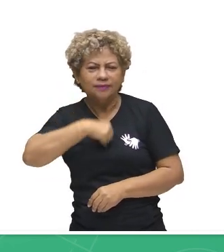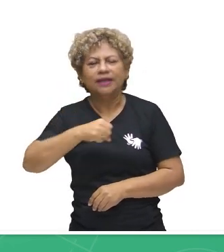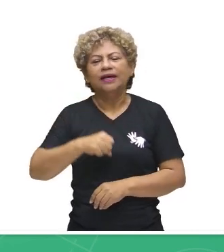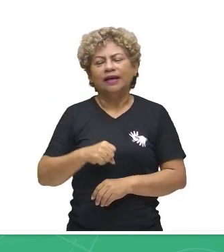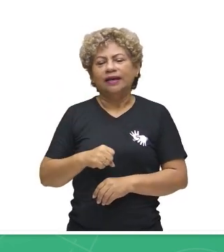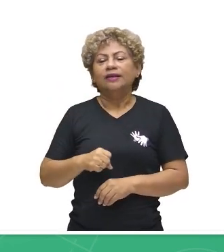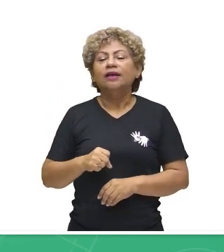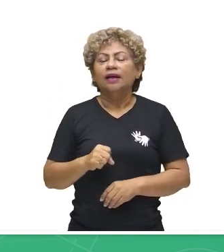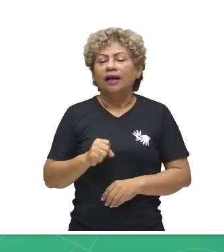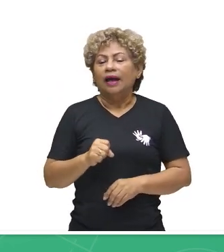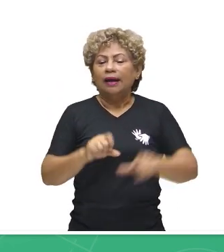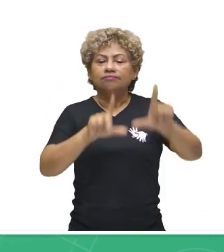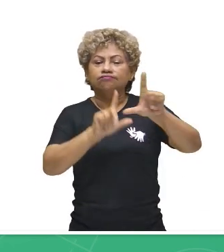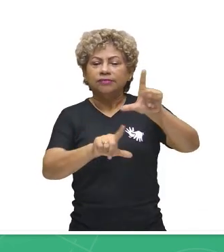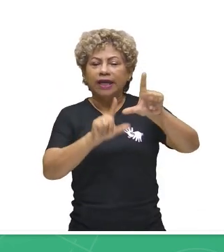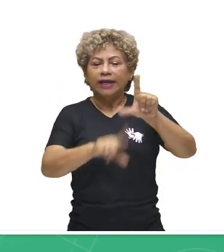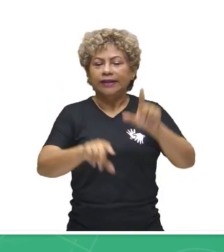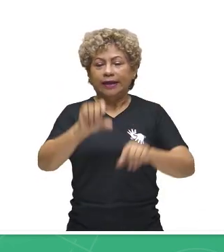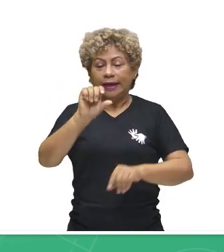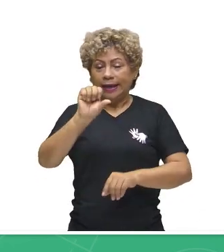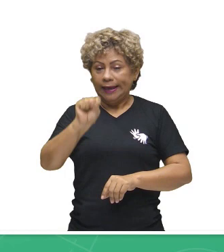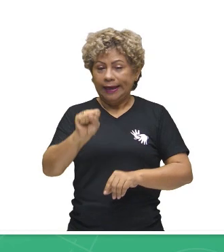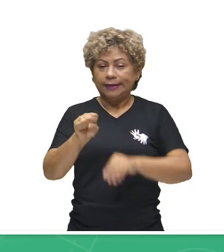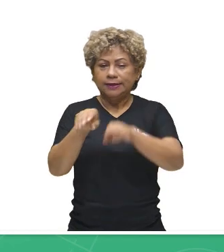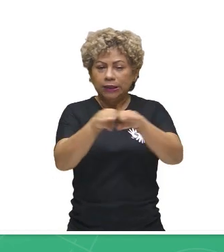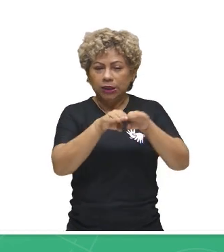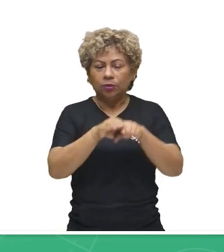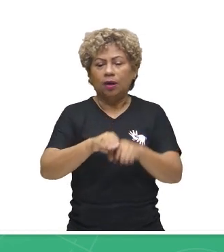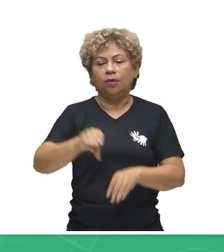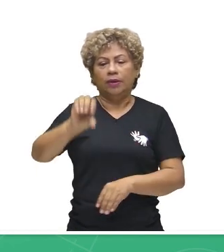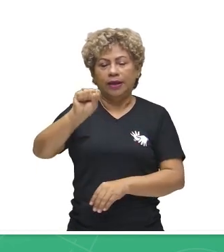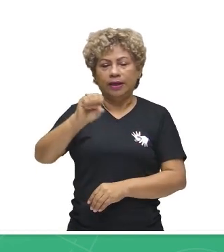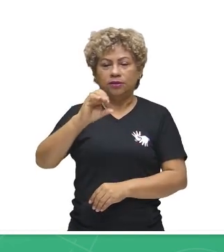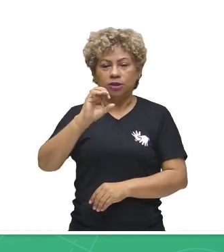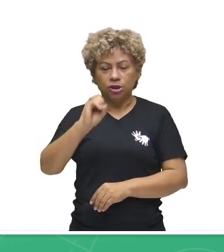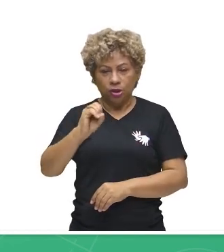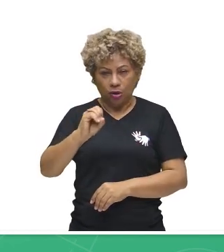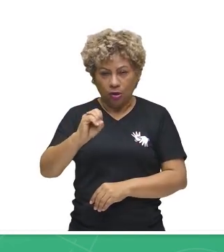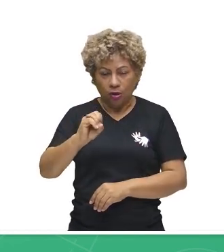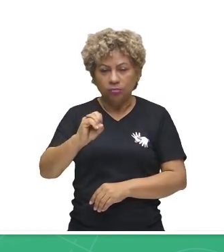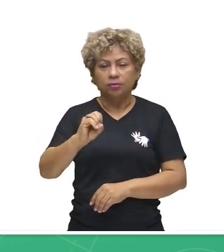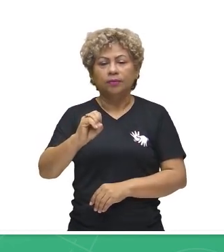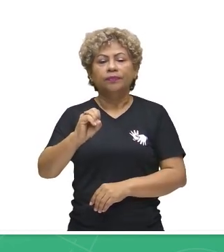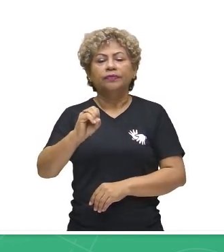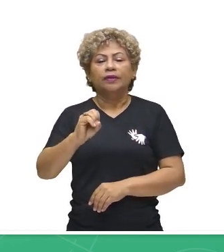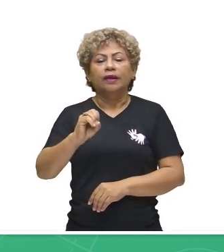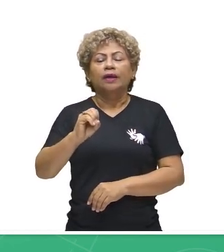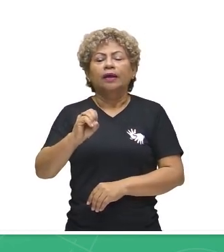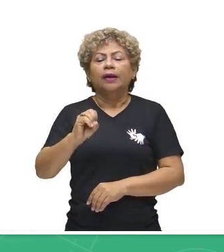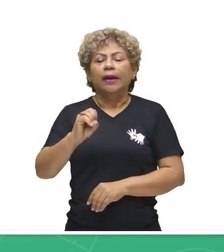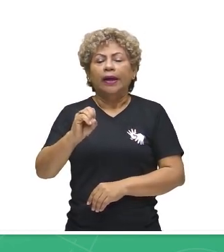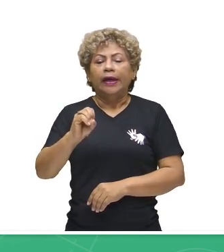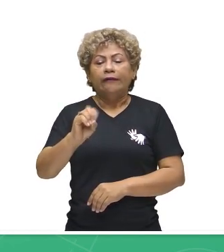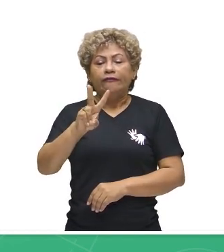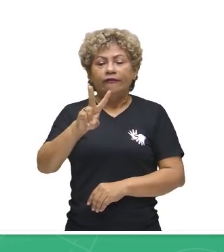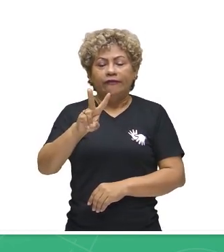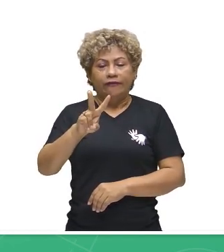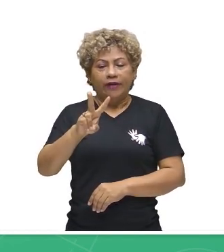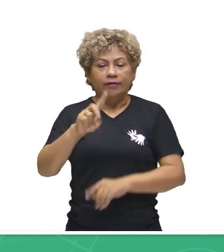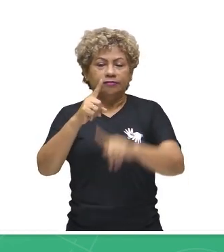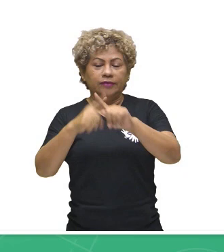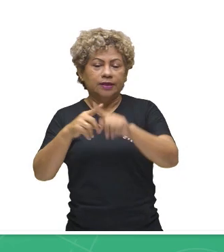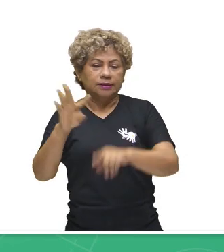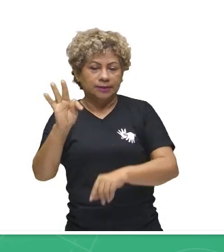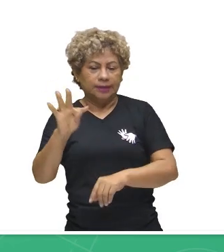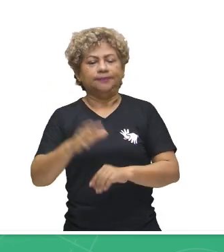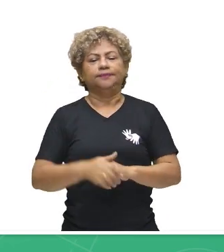crescente, que me dará uma reta crescente. Aí você tem, agora, vejam que eu tenho a